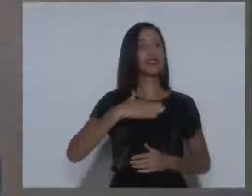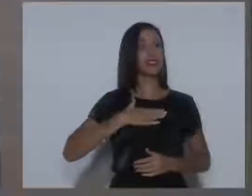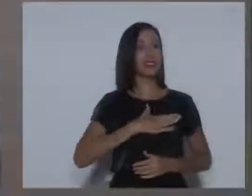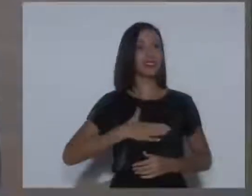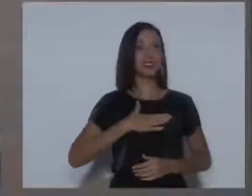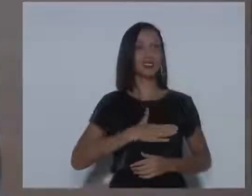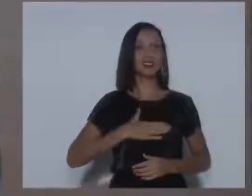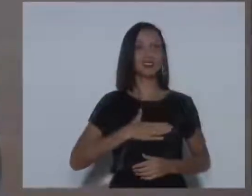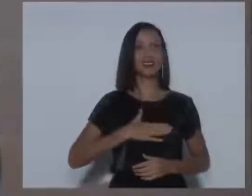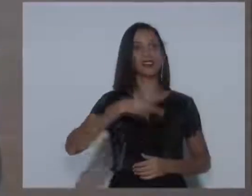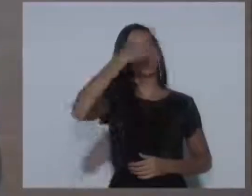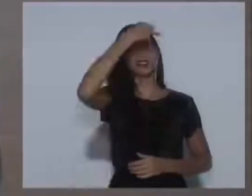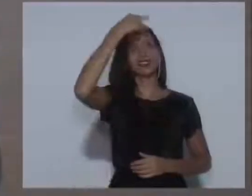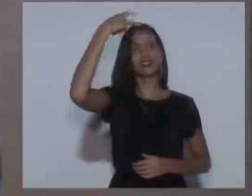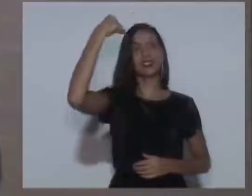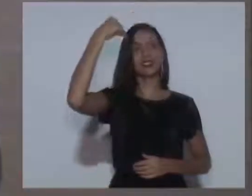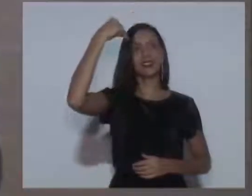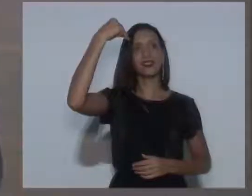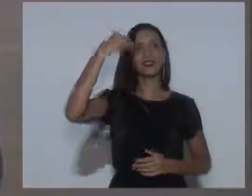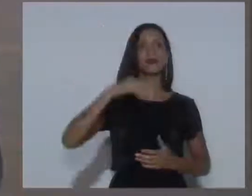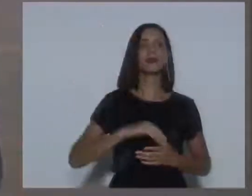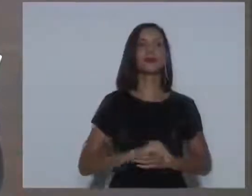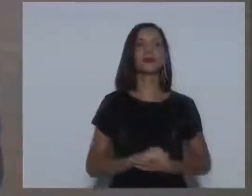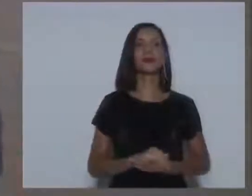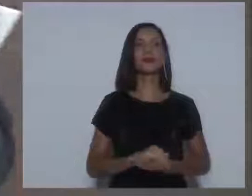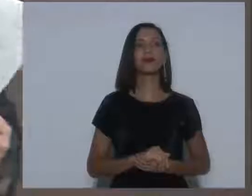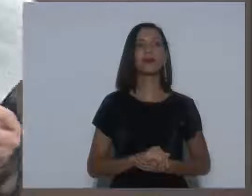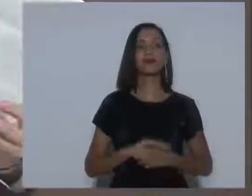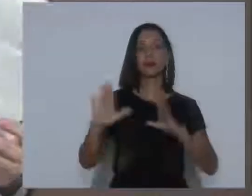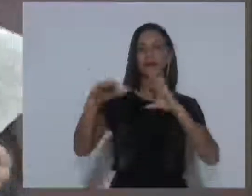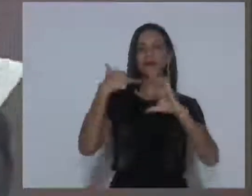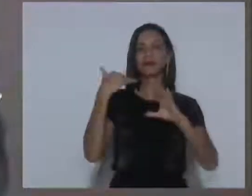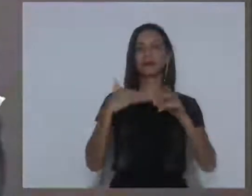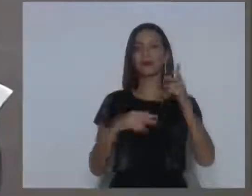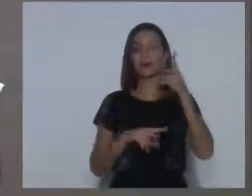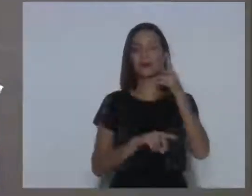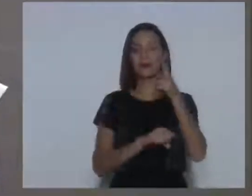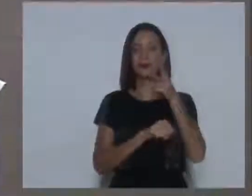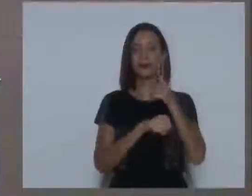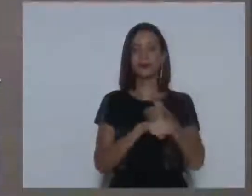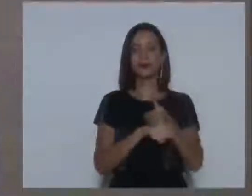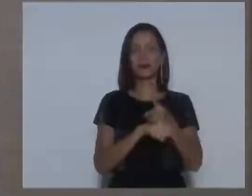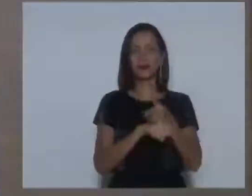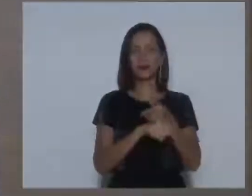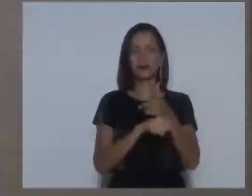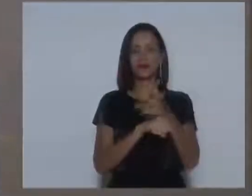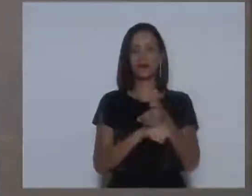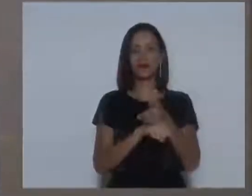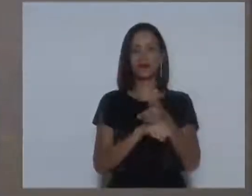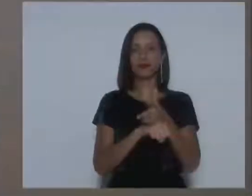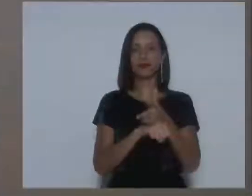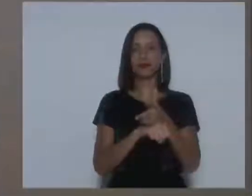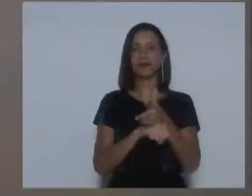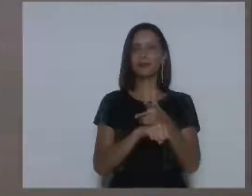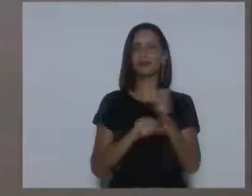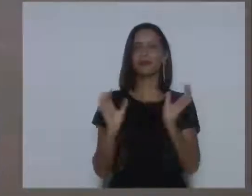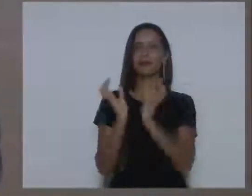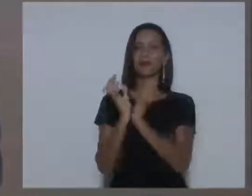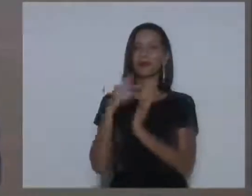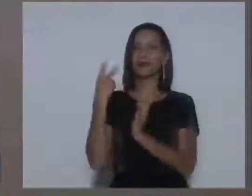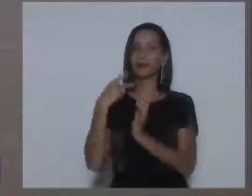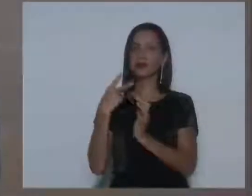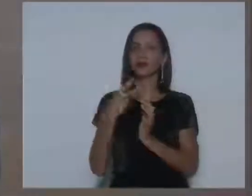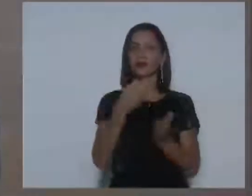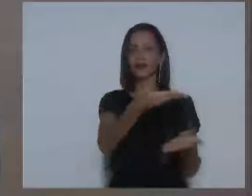que o prefeito fez. Ele mandou um vídeo, né, no grupo de vereadores e hoje enviou uma carta também,